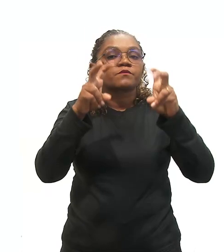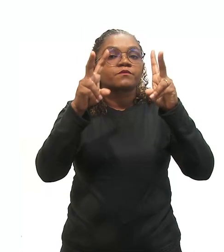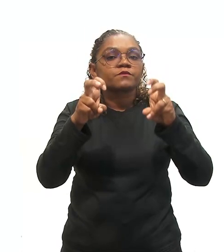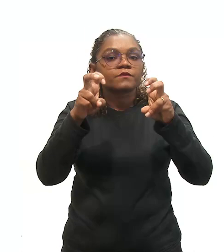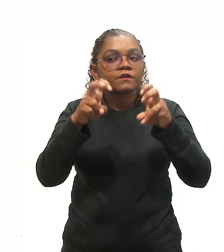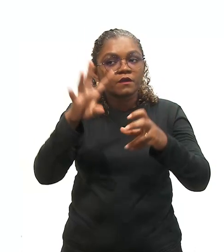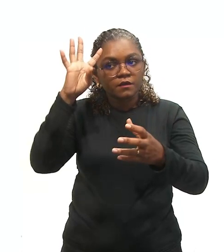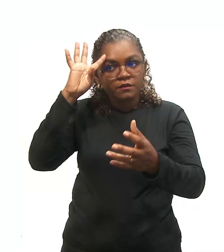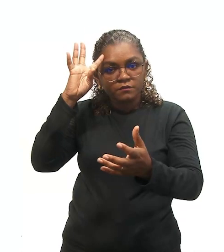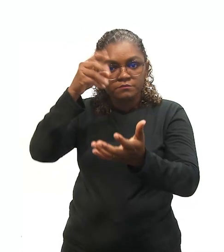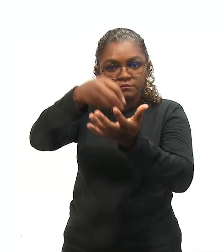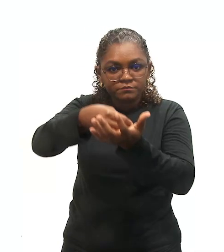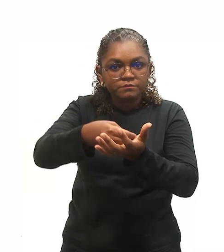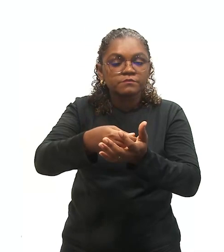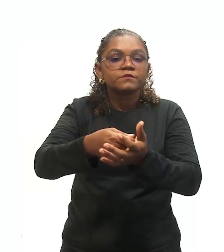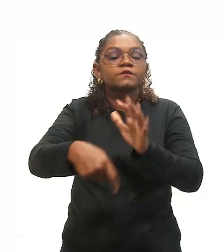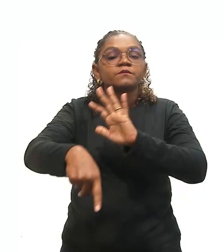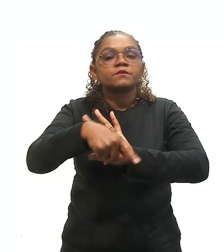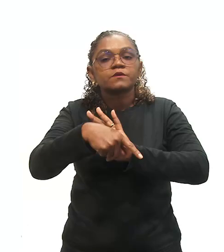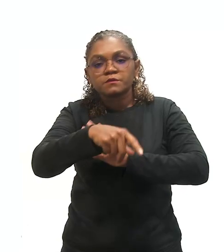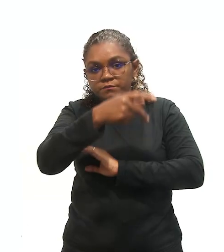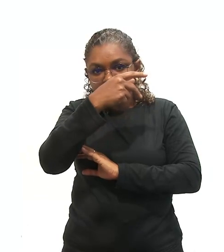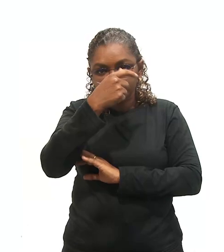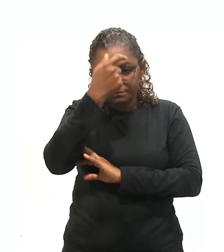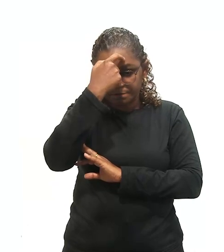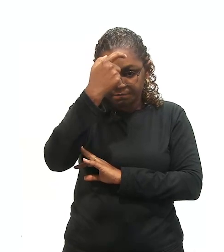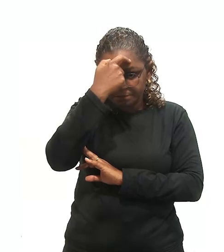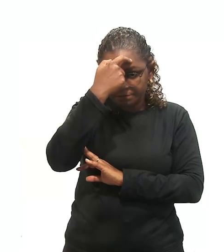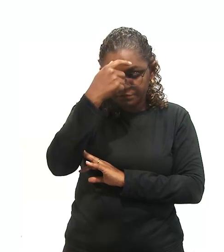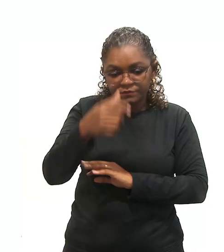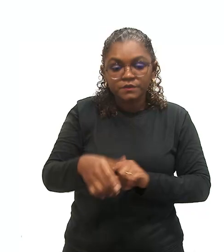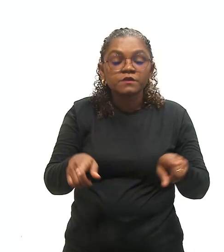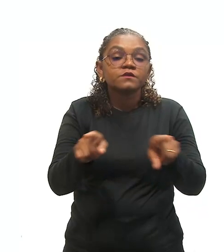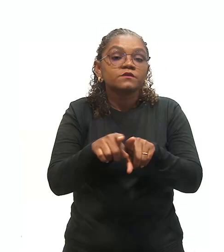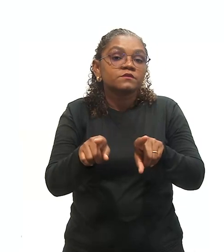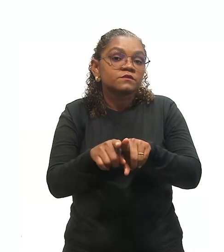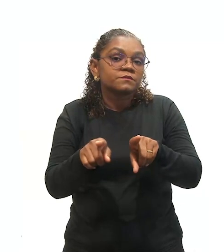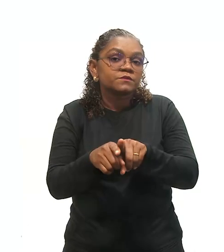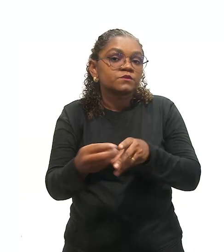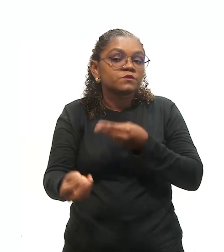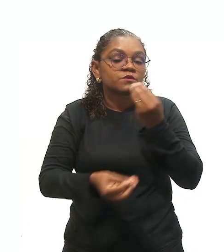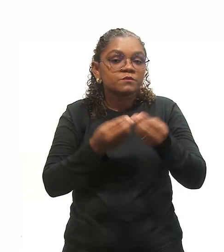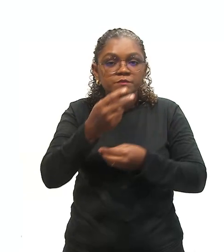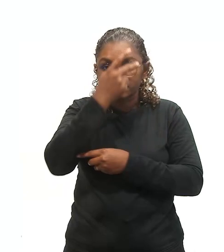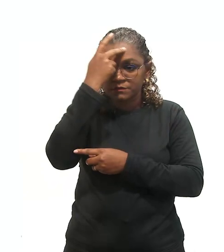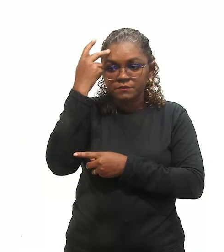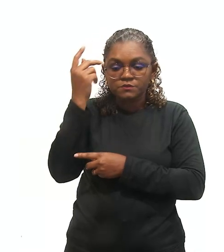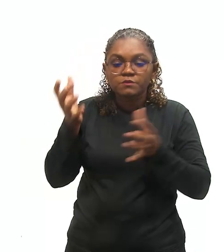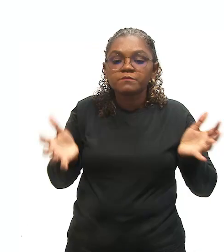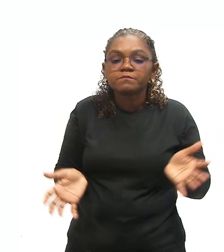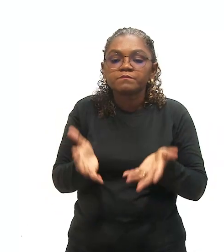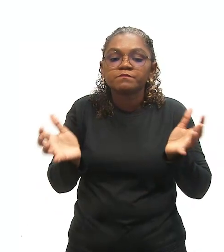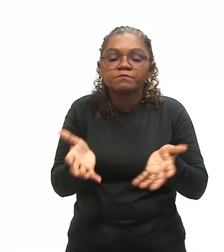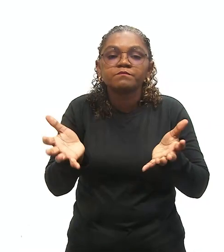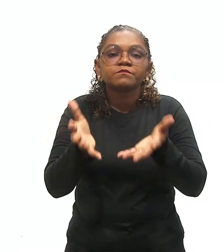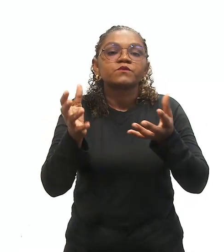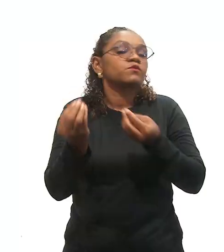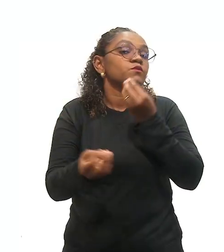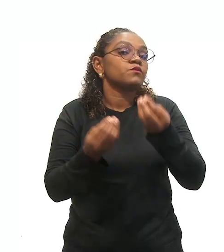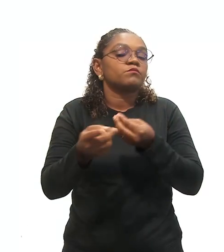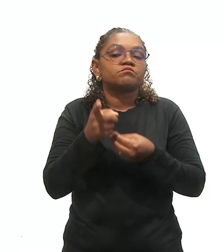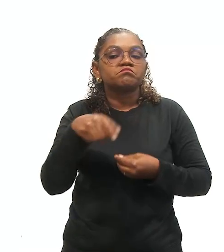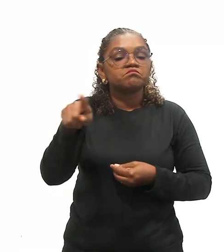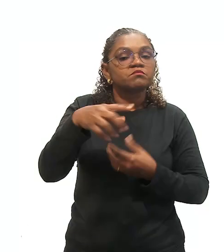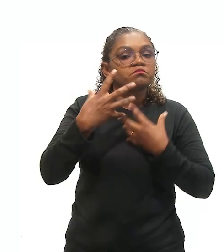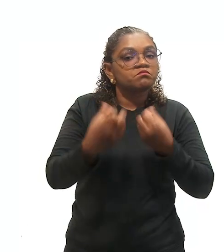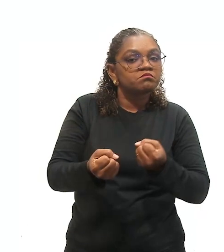reagem aos incentivos. Na aula 4, vamos estudar um pouco sobre como as pessoas interagem na economia. Dentro ainda